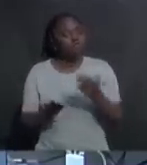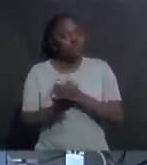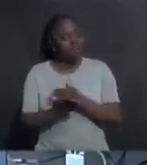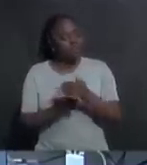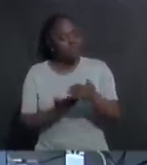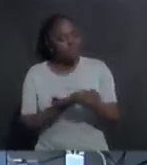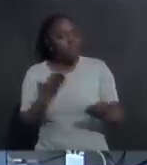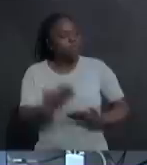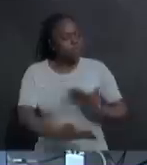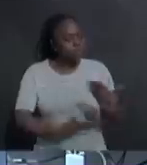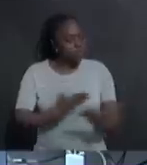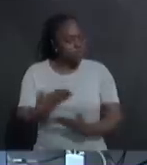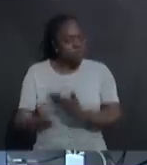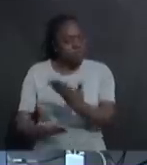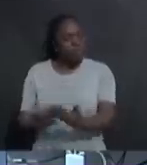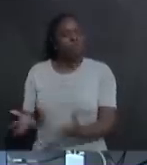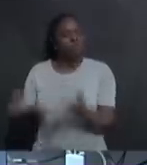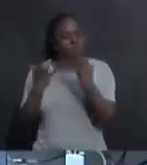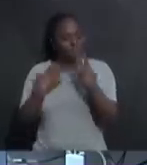e a dar.